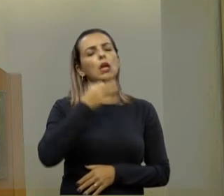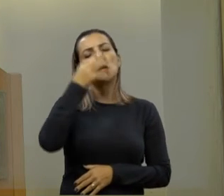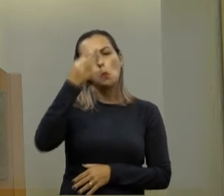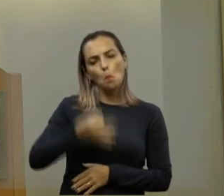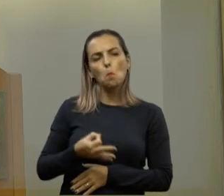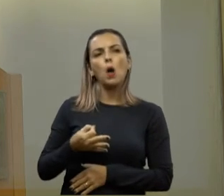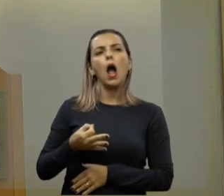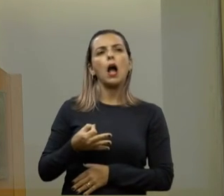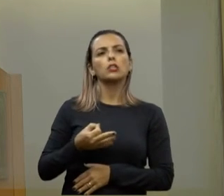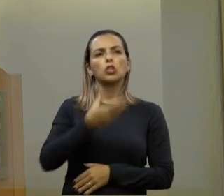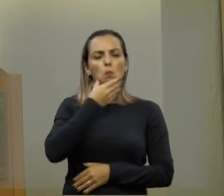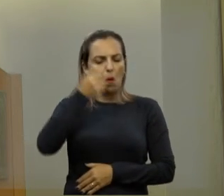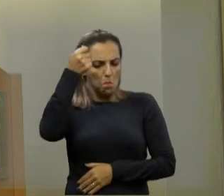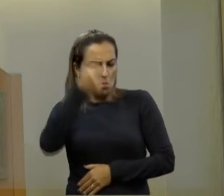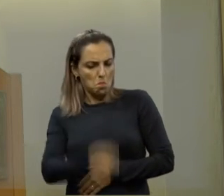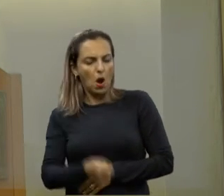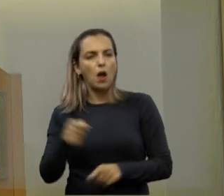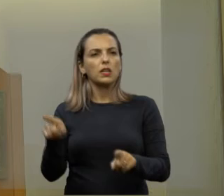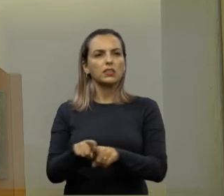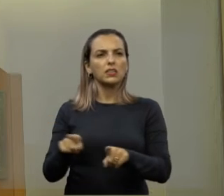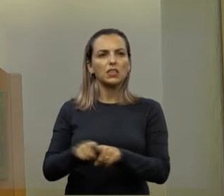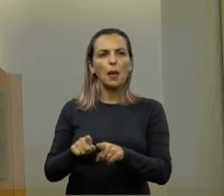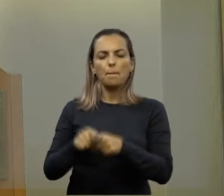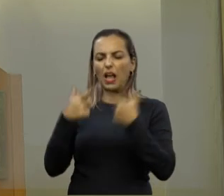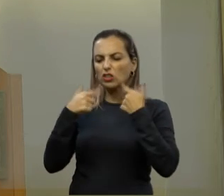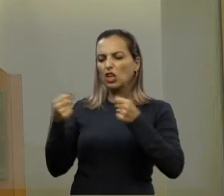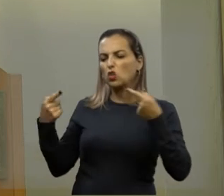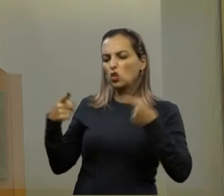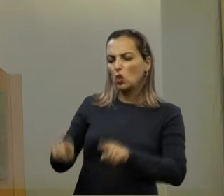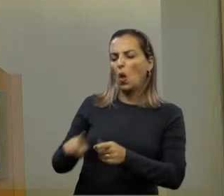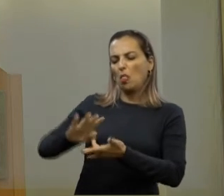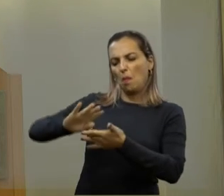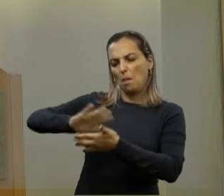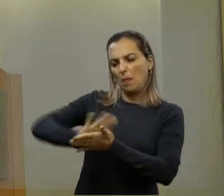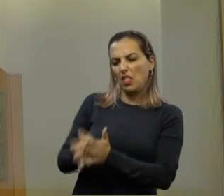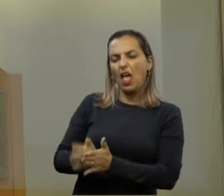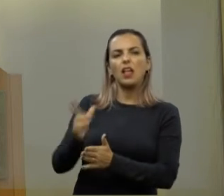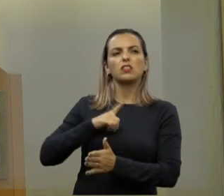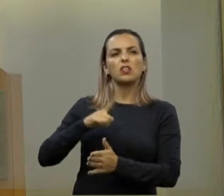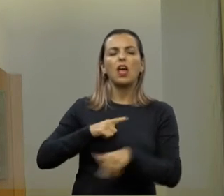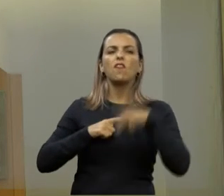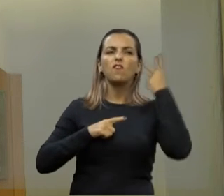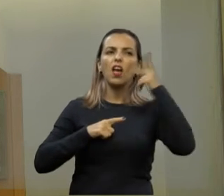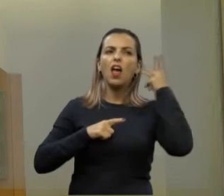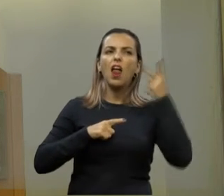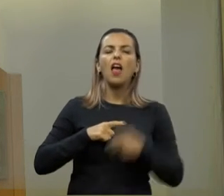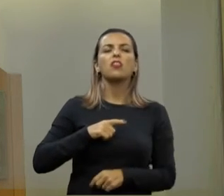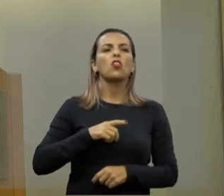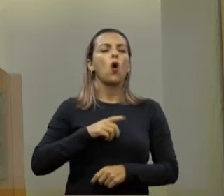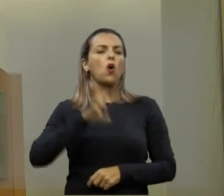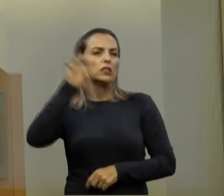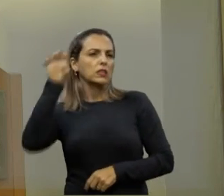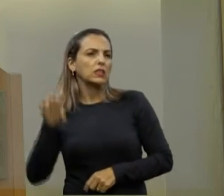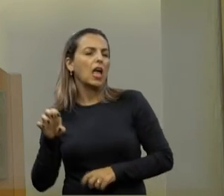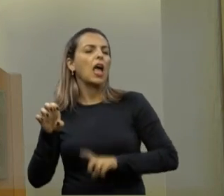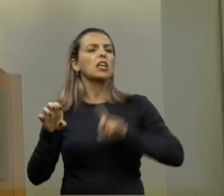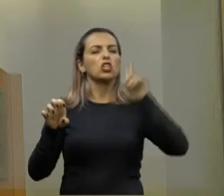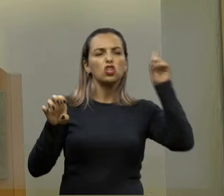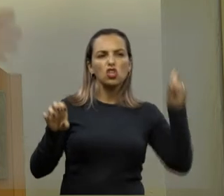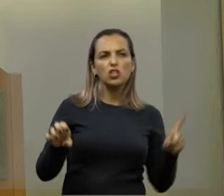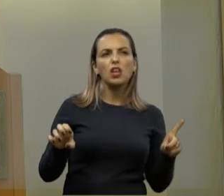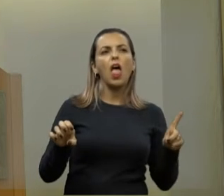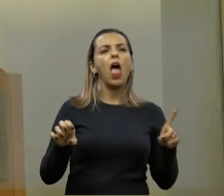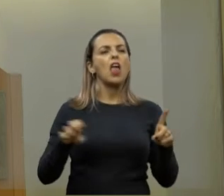acho que tem muito machismo eu acho que às vezes tem preconceito linguístico de vereador de direito adver e a dor de esquerda de vereador do